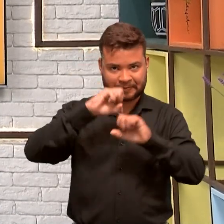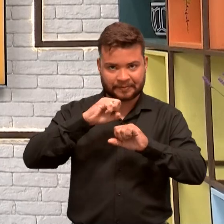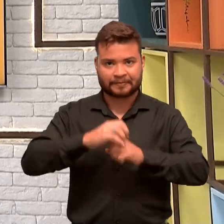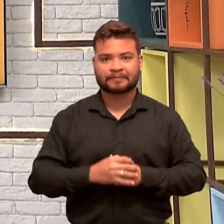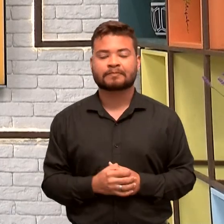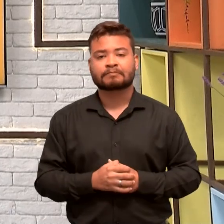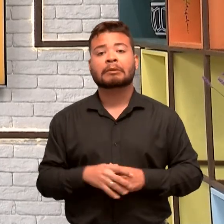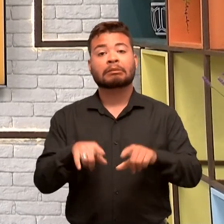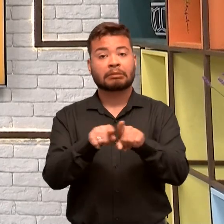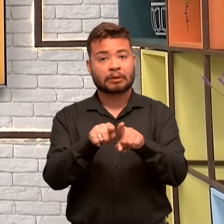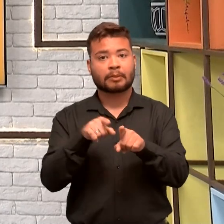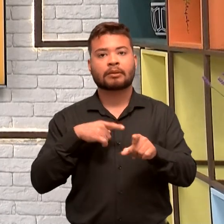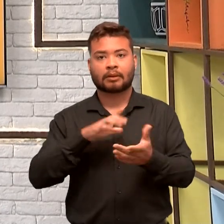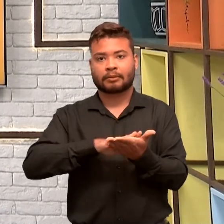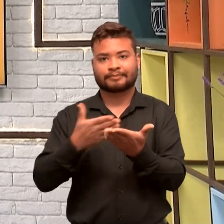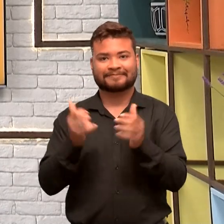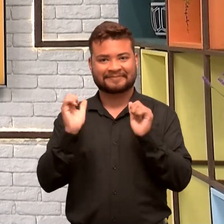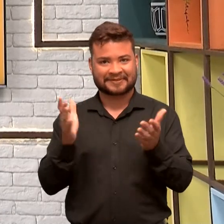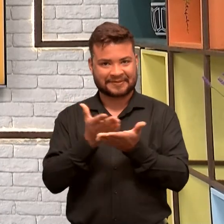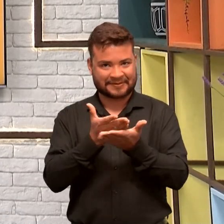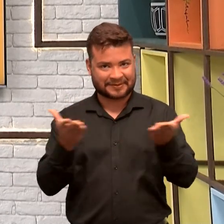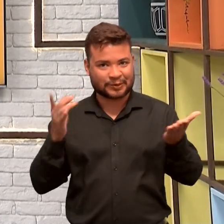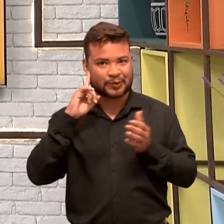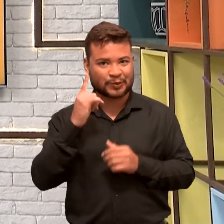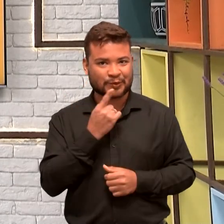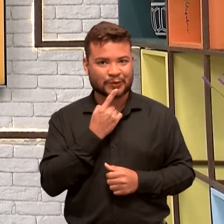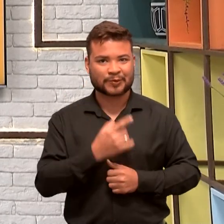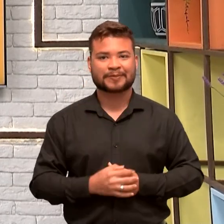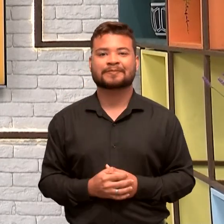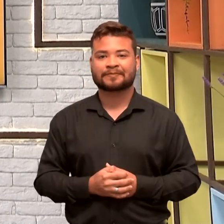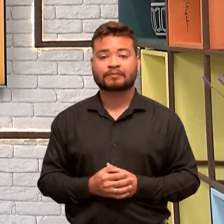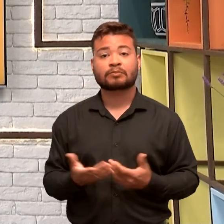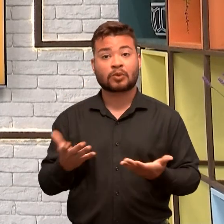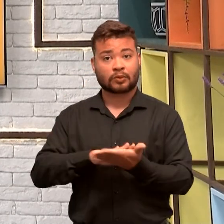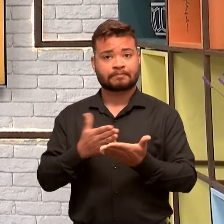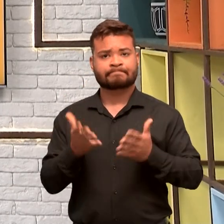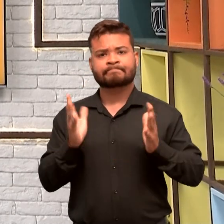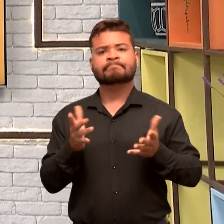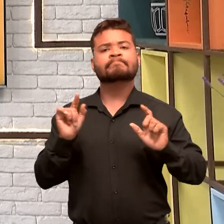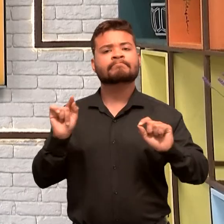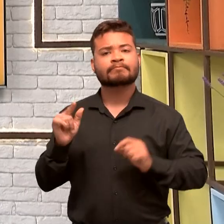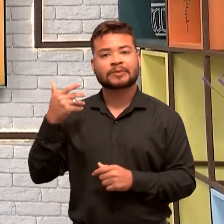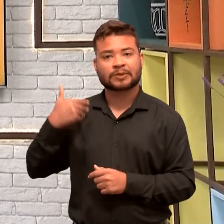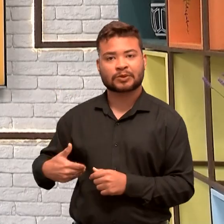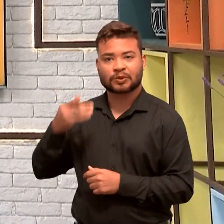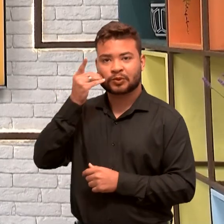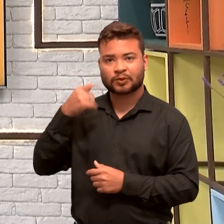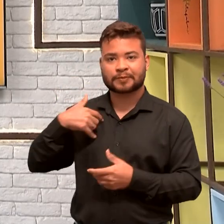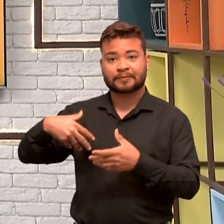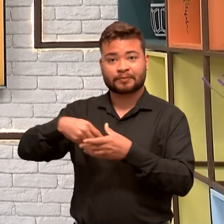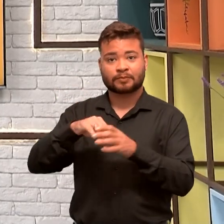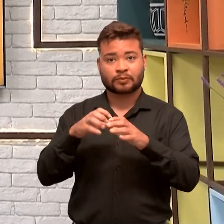baixa visão, além da acessibilidade em Libras, é claro, para o nosso público surdo. O intérprete de Libras é o Diogo Marques, integrante